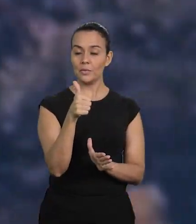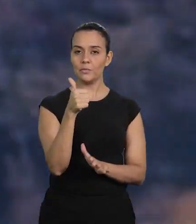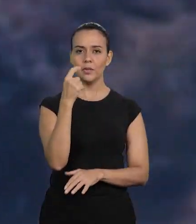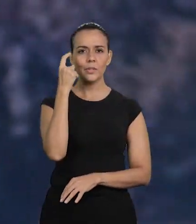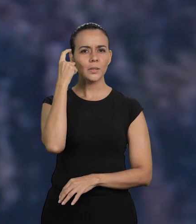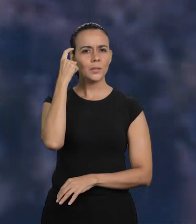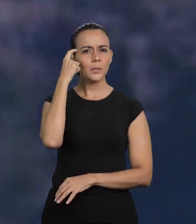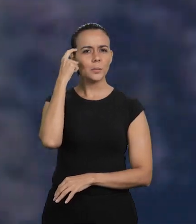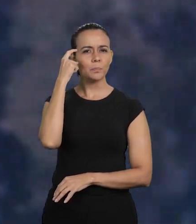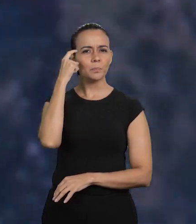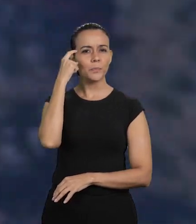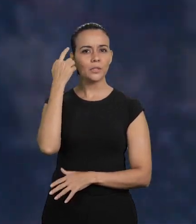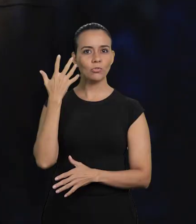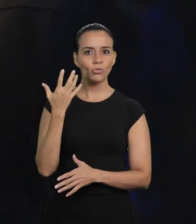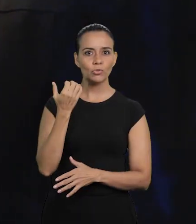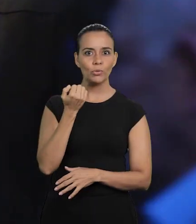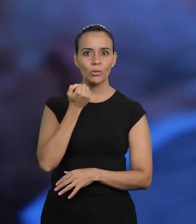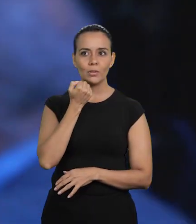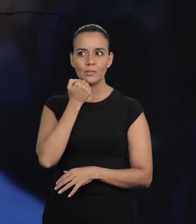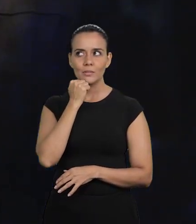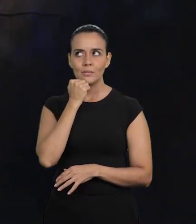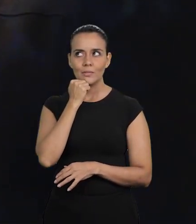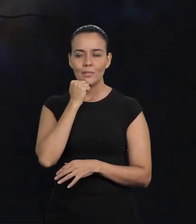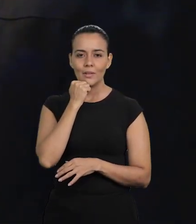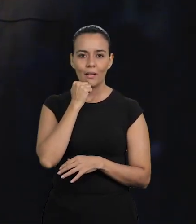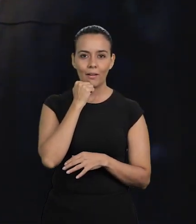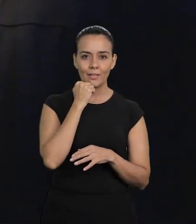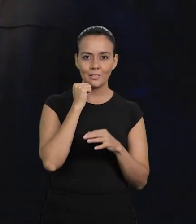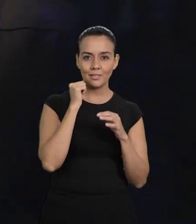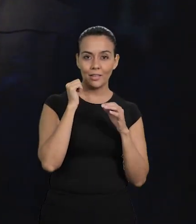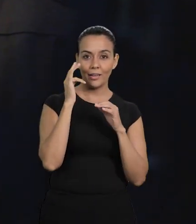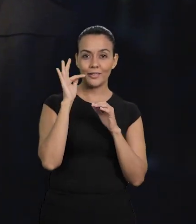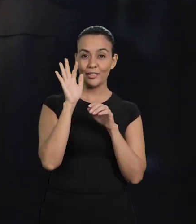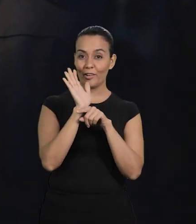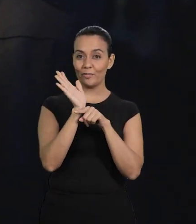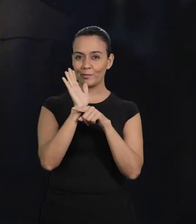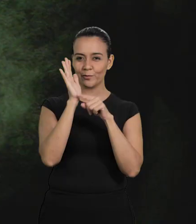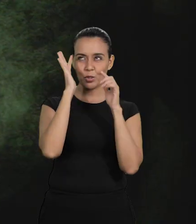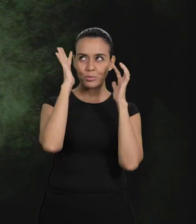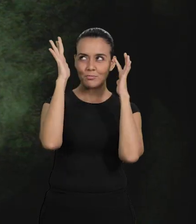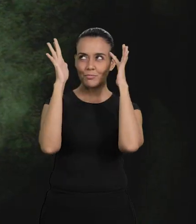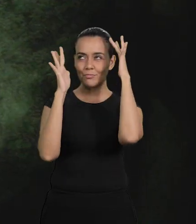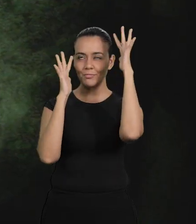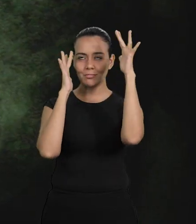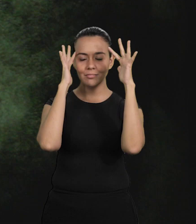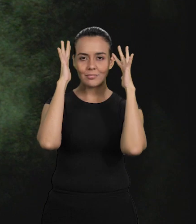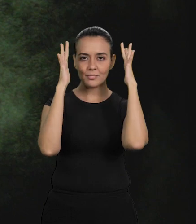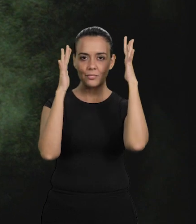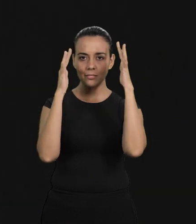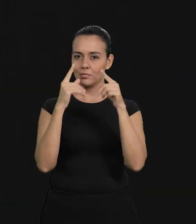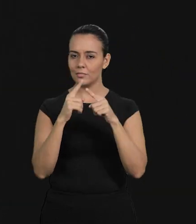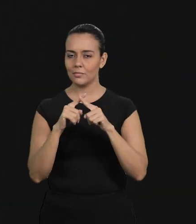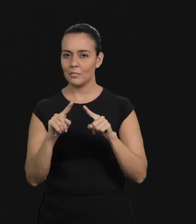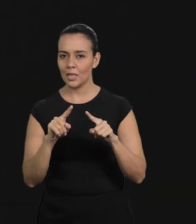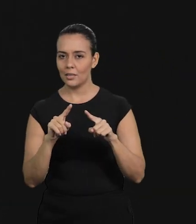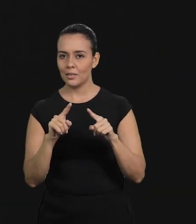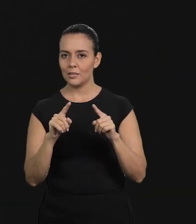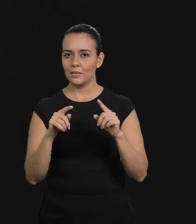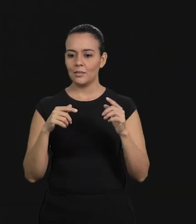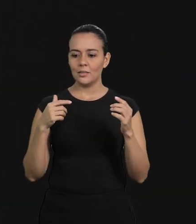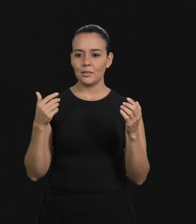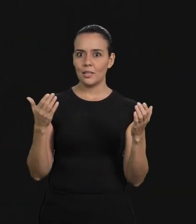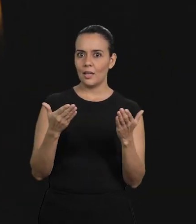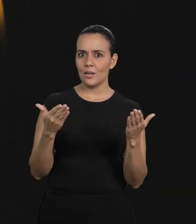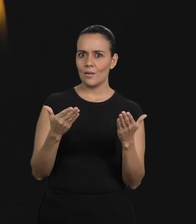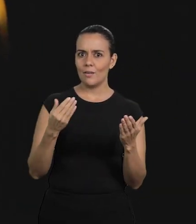ficção científica, sem dúvida nenhuma. Mas mesmo assim, isso é muito pouco ainda, se comparado à vivência plena que a